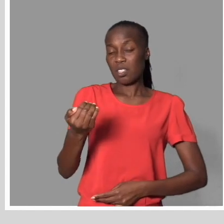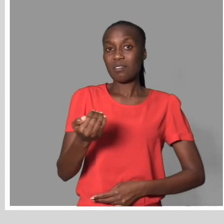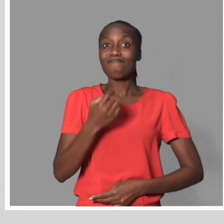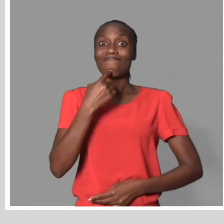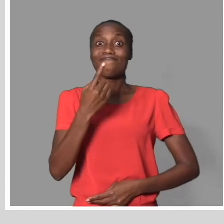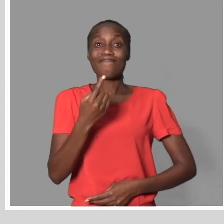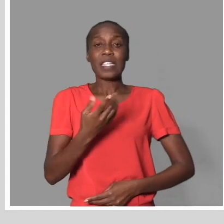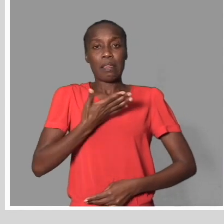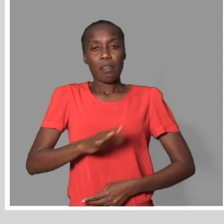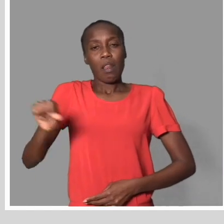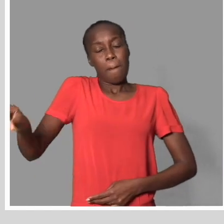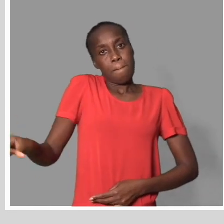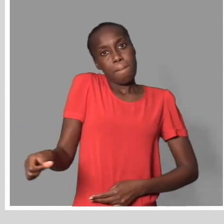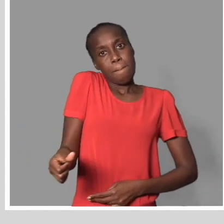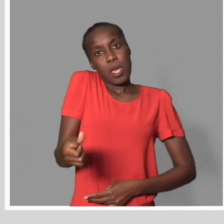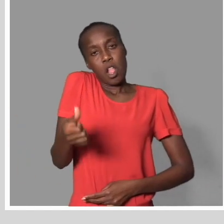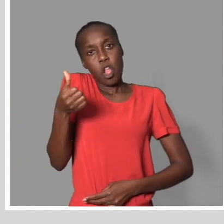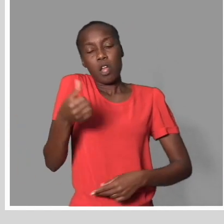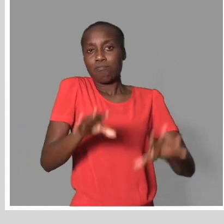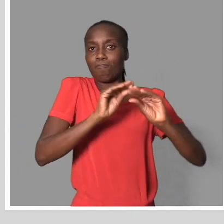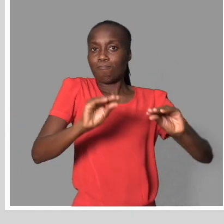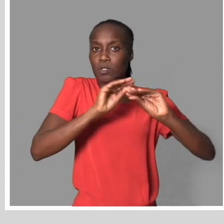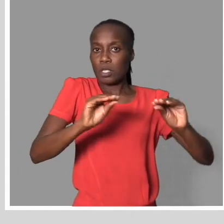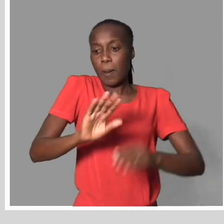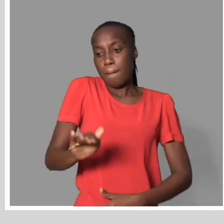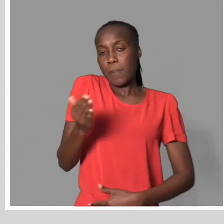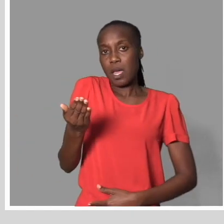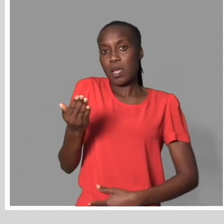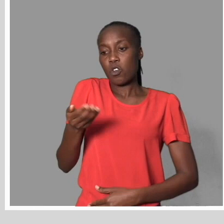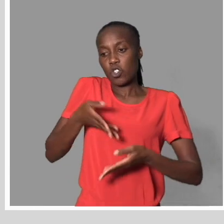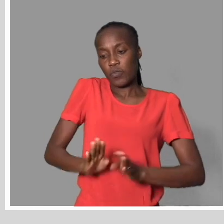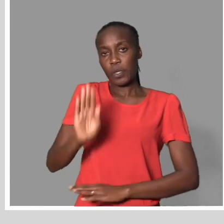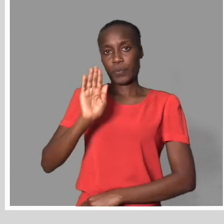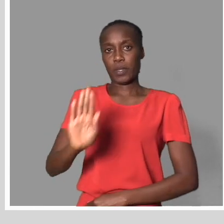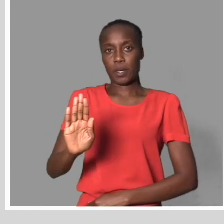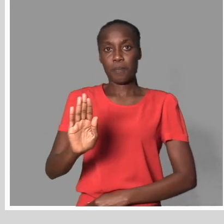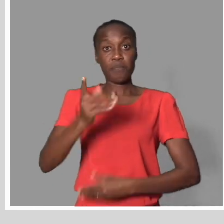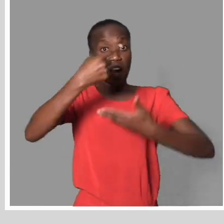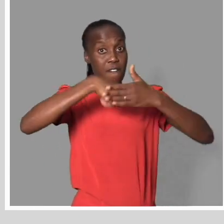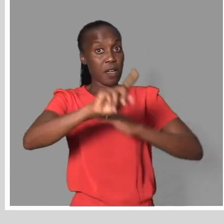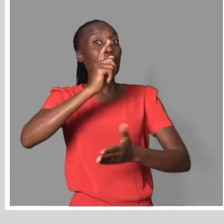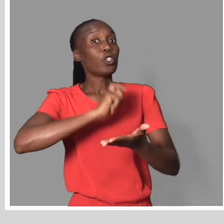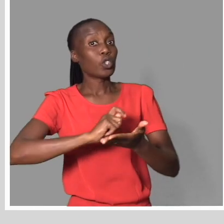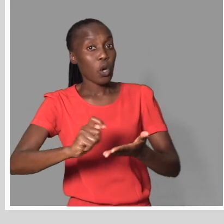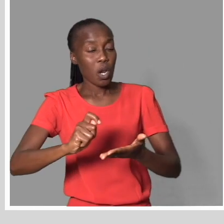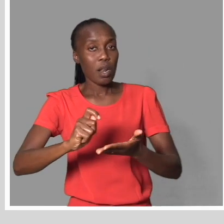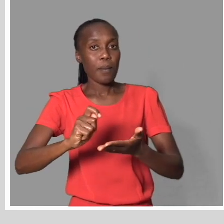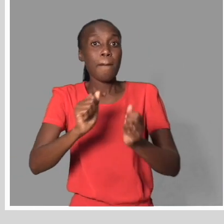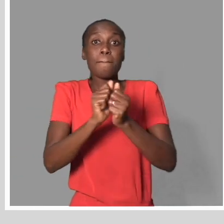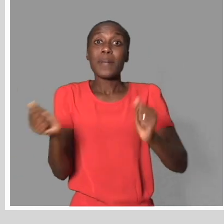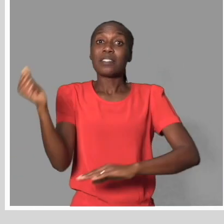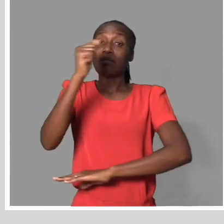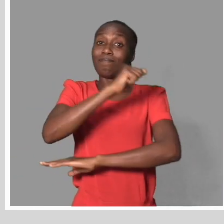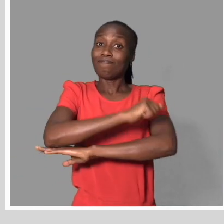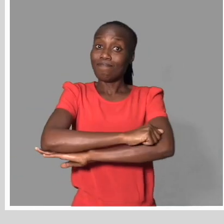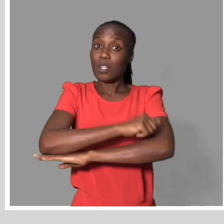destas crianças clamam por melhores condições de ensino para os seus educados. Vai à escola,